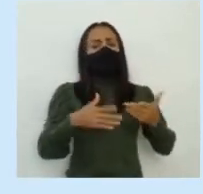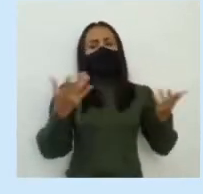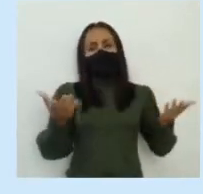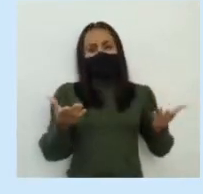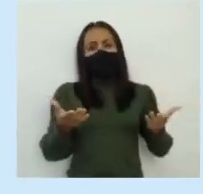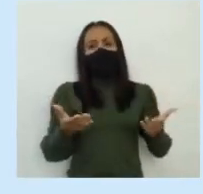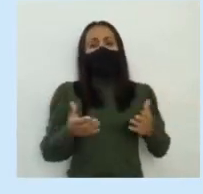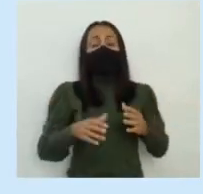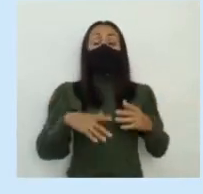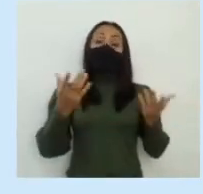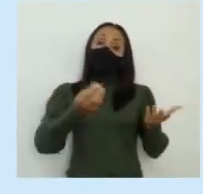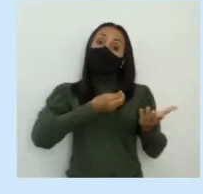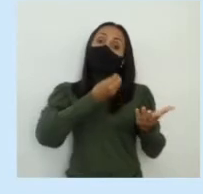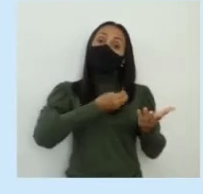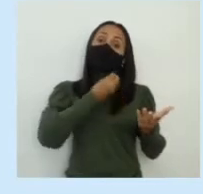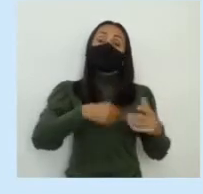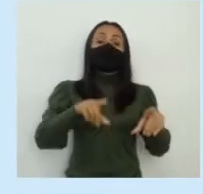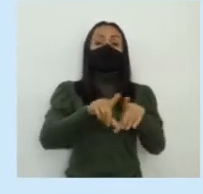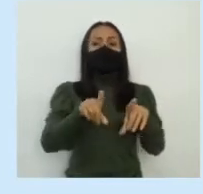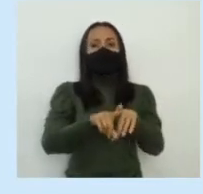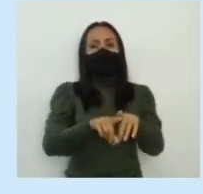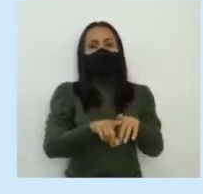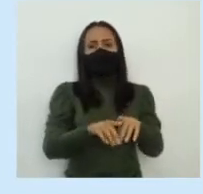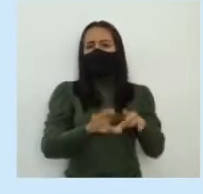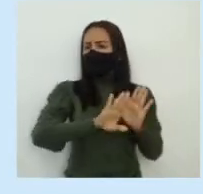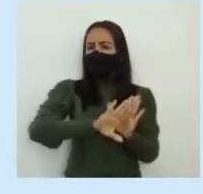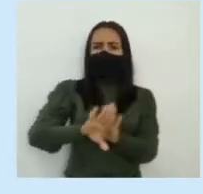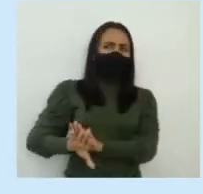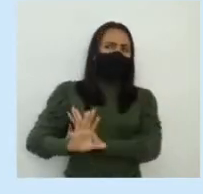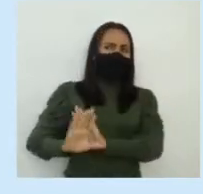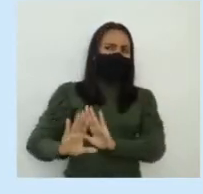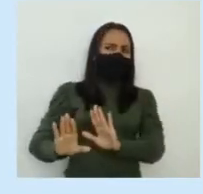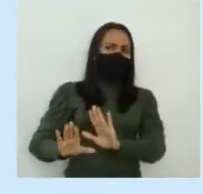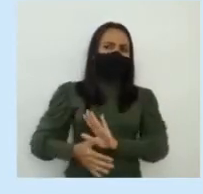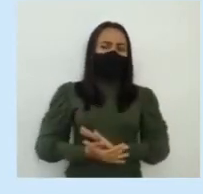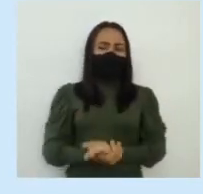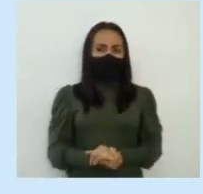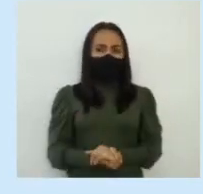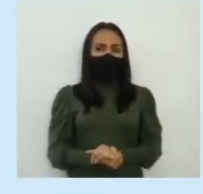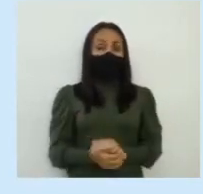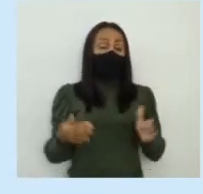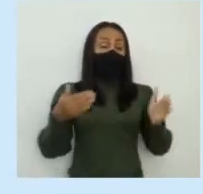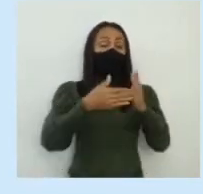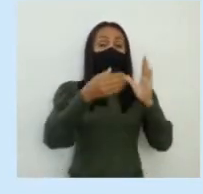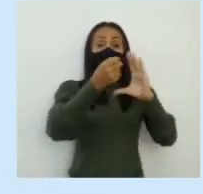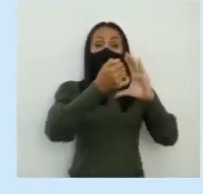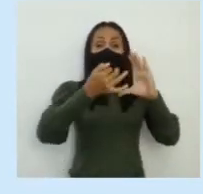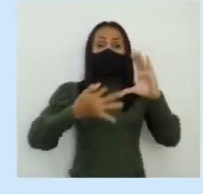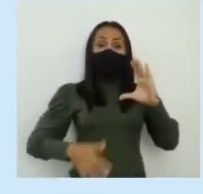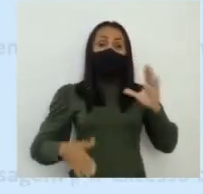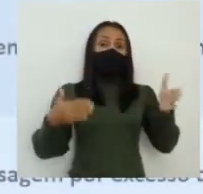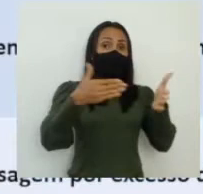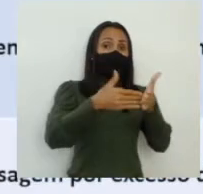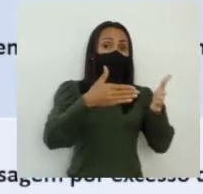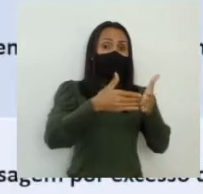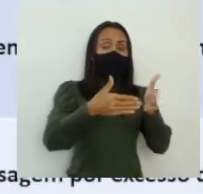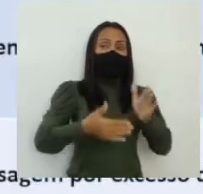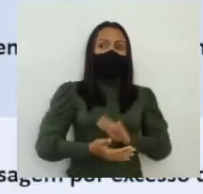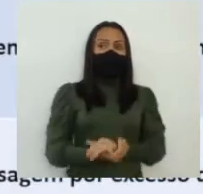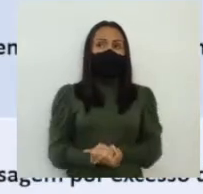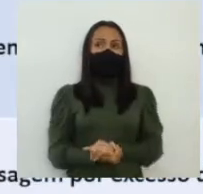E na vida, né, gente? Preconceito não é legal para nada. Última característica aqui das barreiras do receptor.